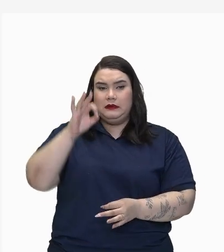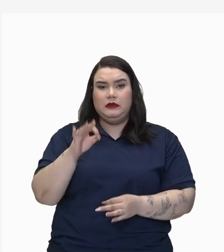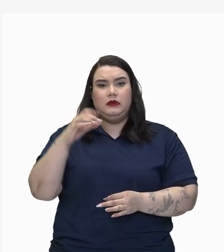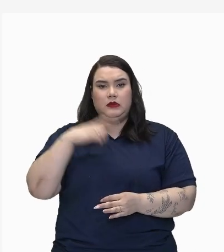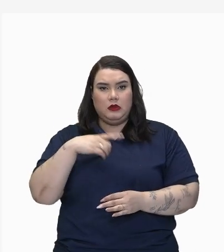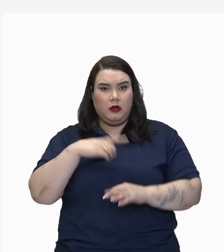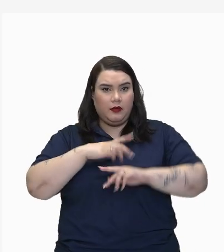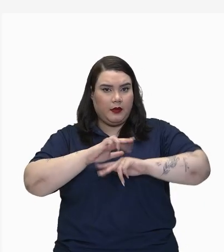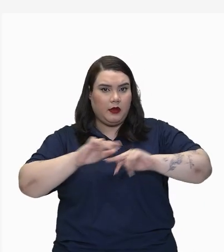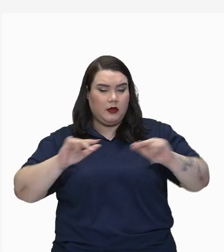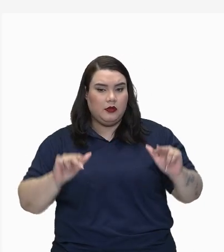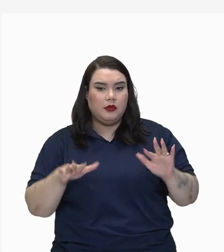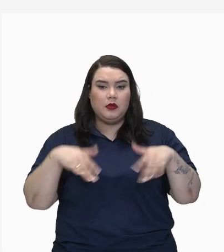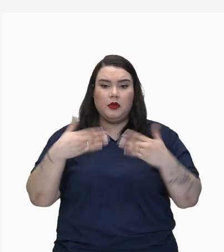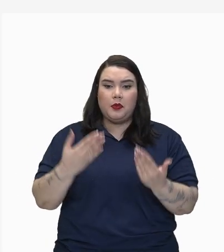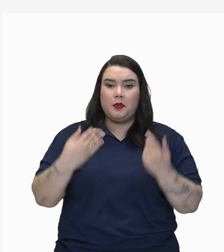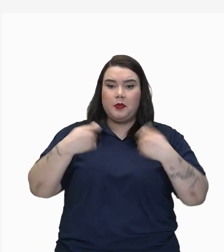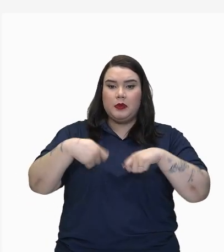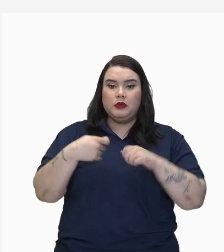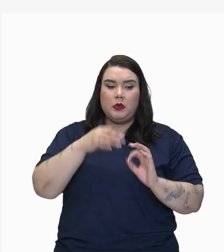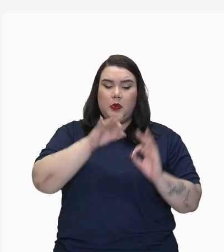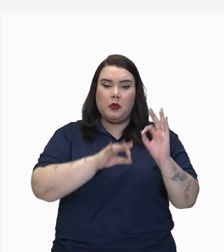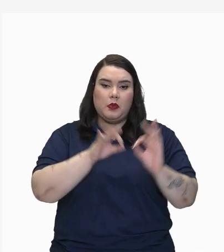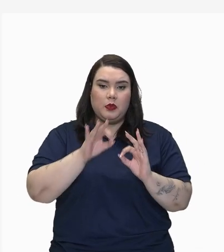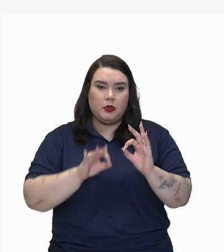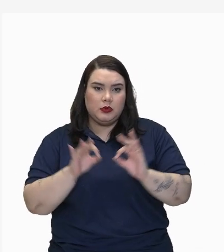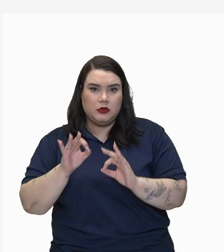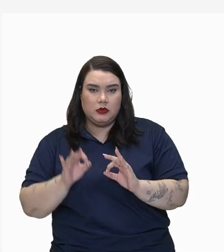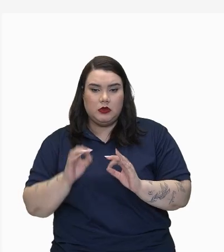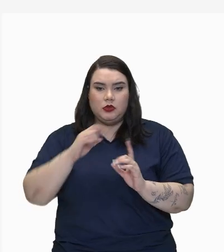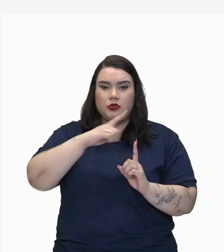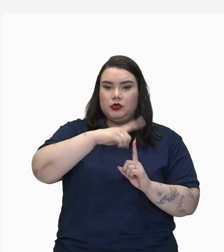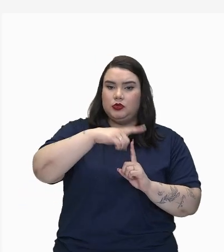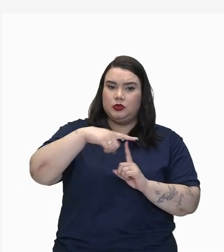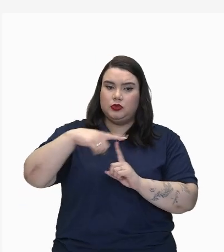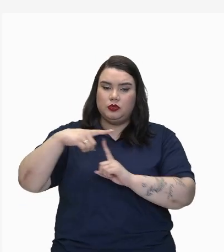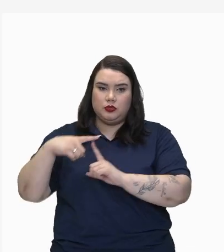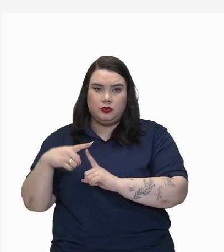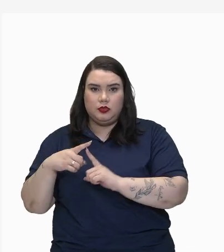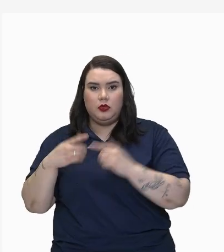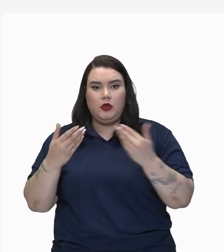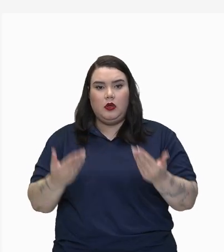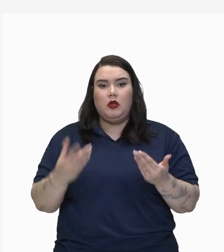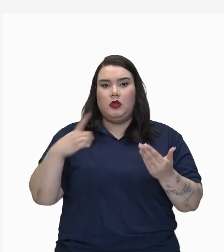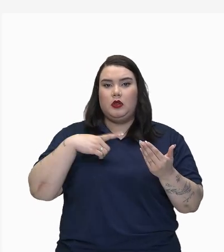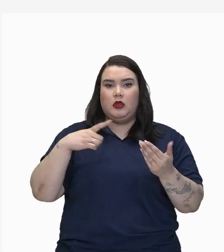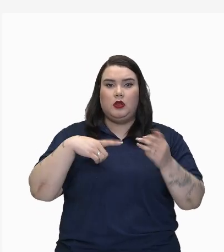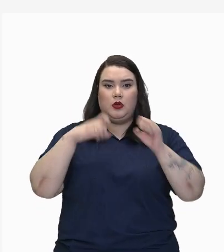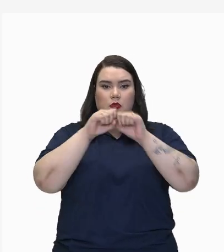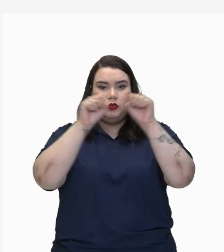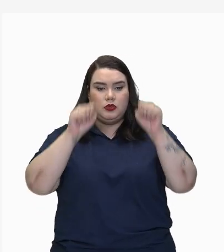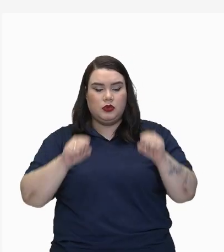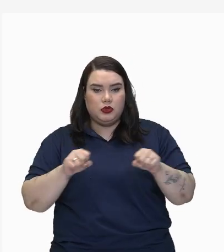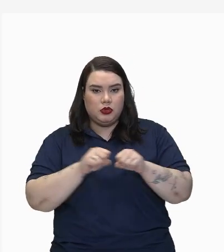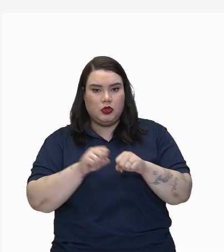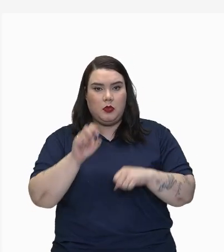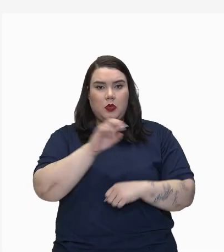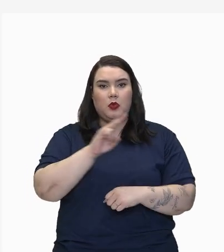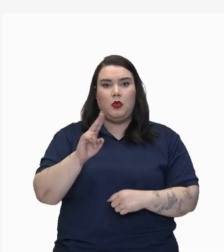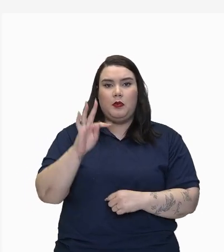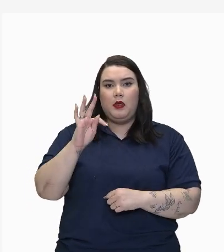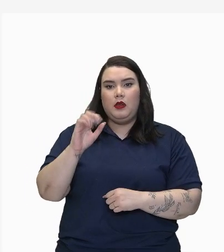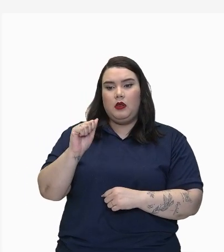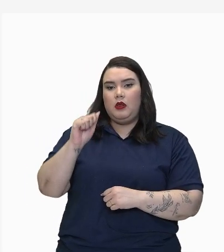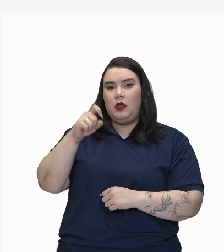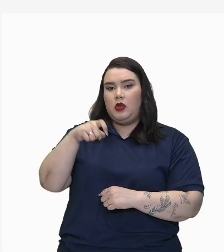diversidade, foi necessário organizar essas espécies. Né? Existe um sistema taxonômico que é utilizado